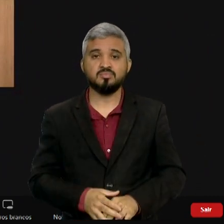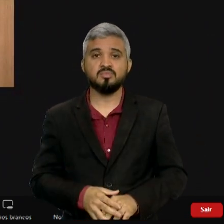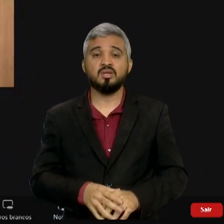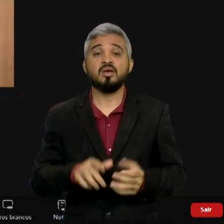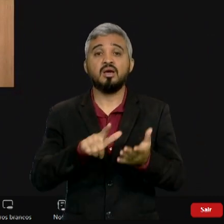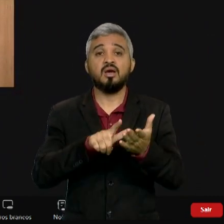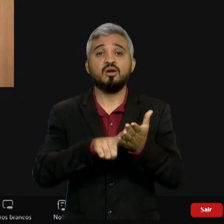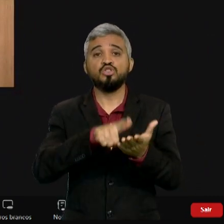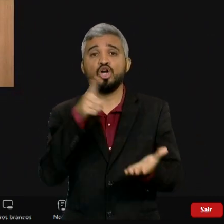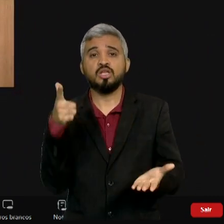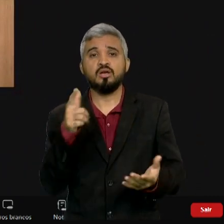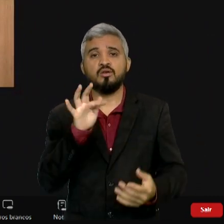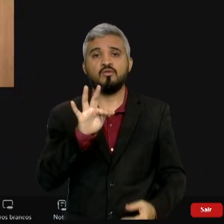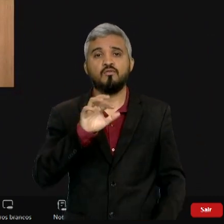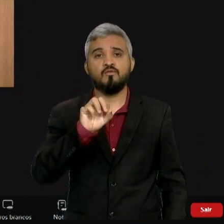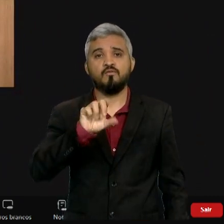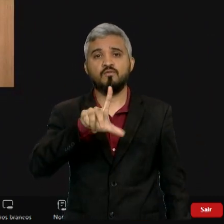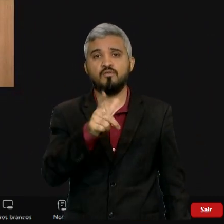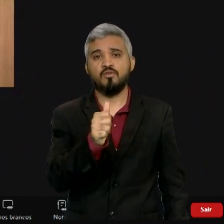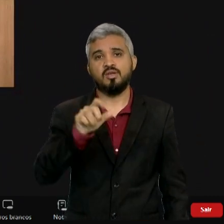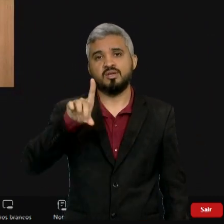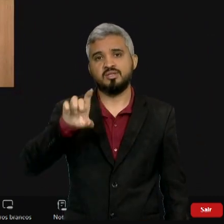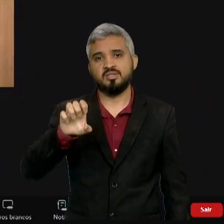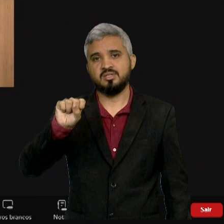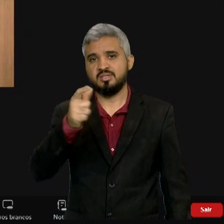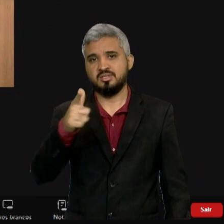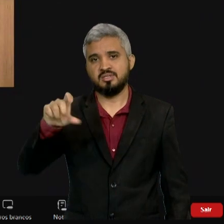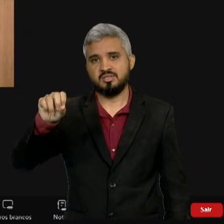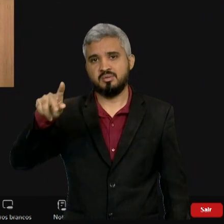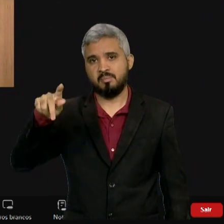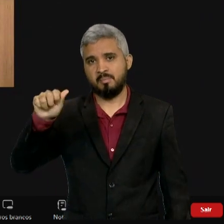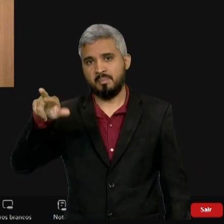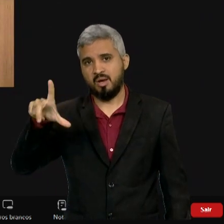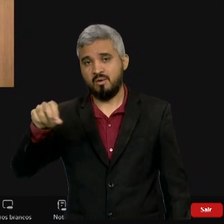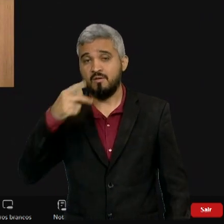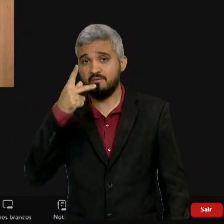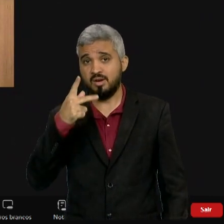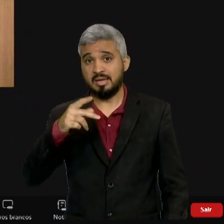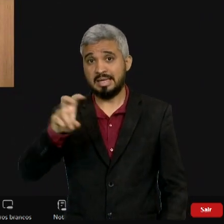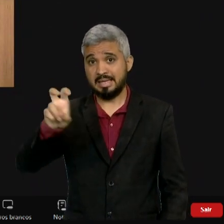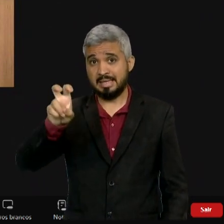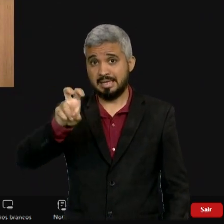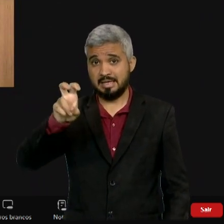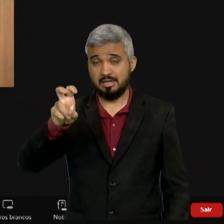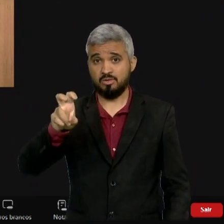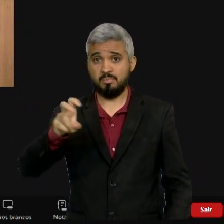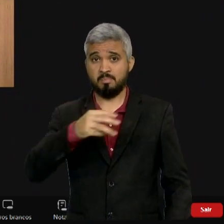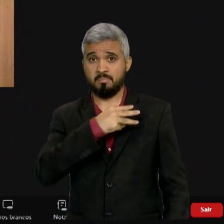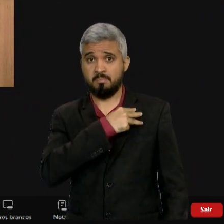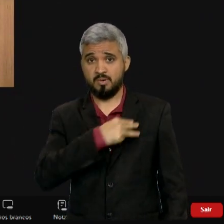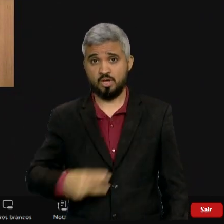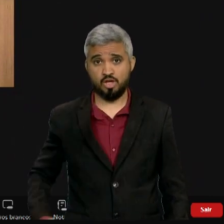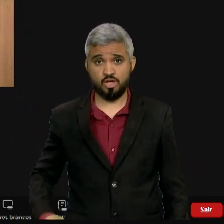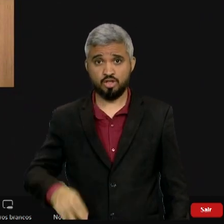matéria outro dia dizendo que vai ser o 5º ministro negro do STF. Volta a foto anterior, por